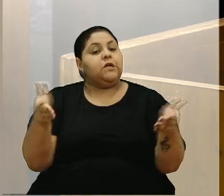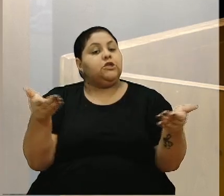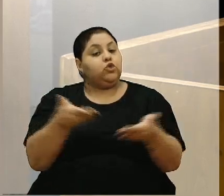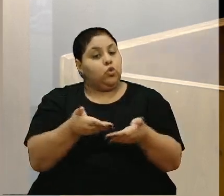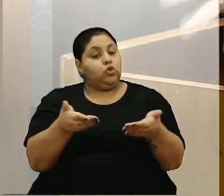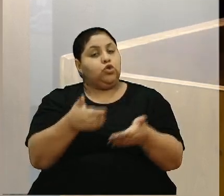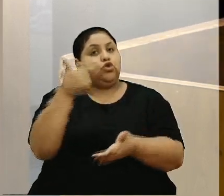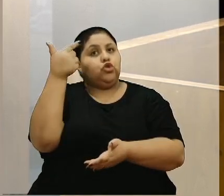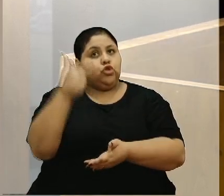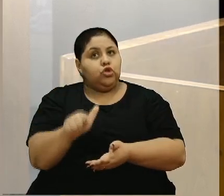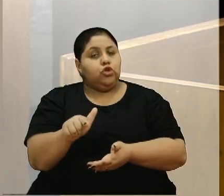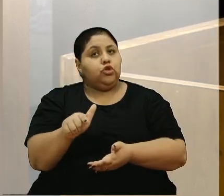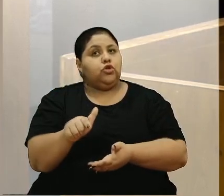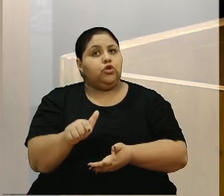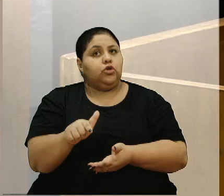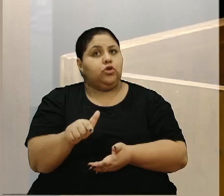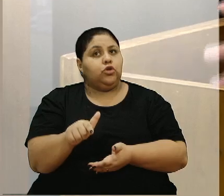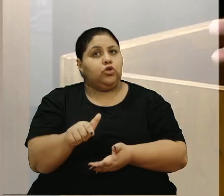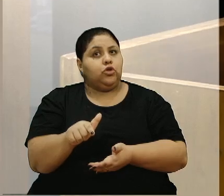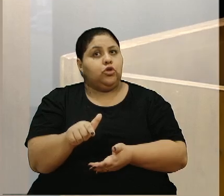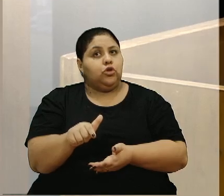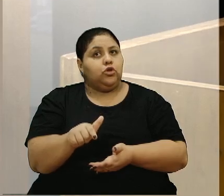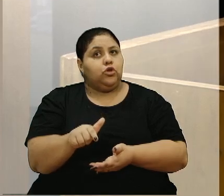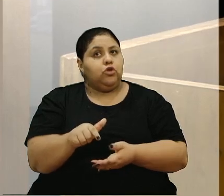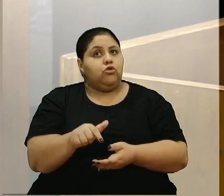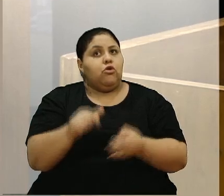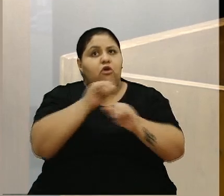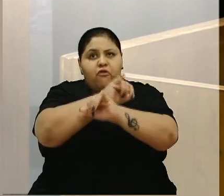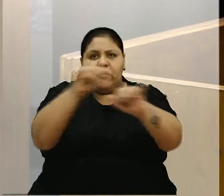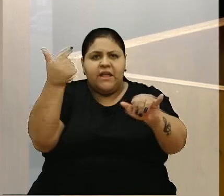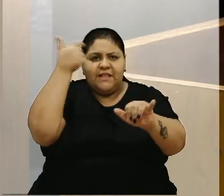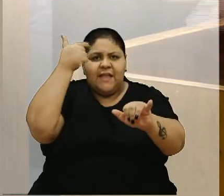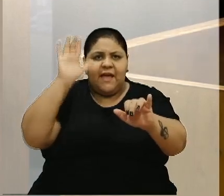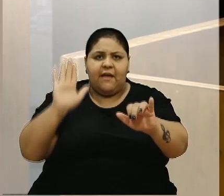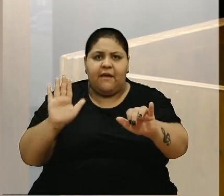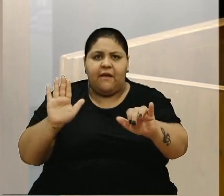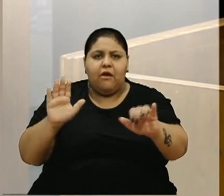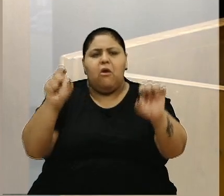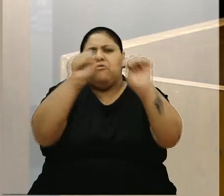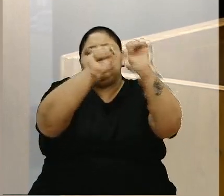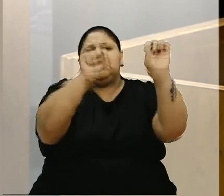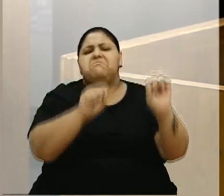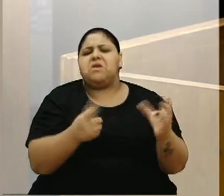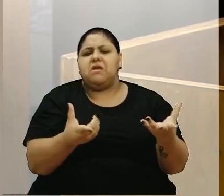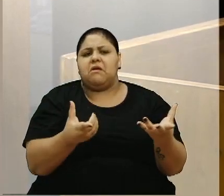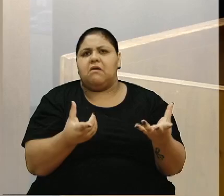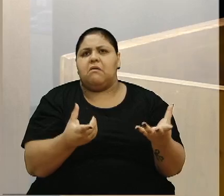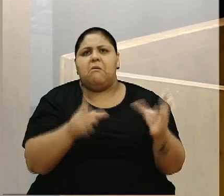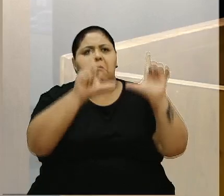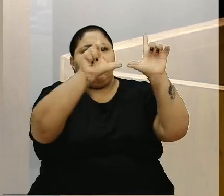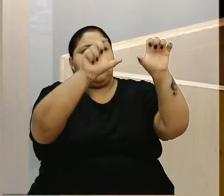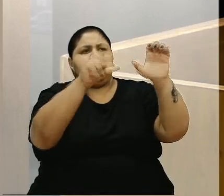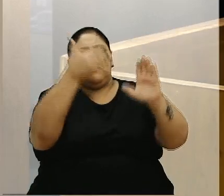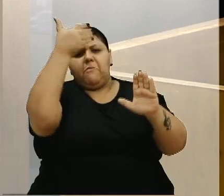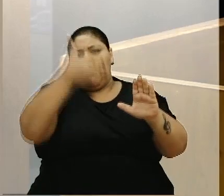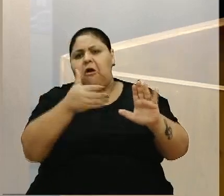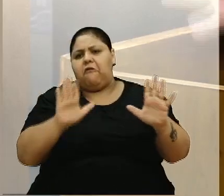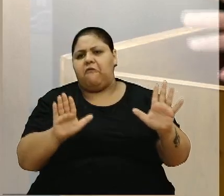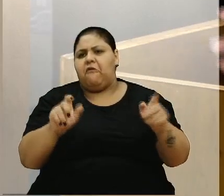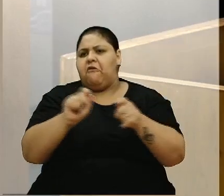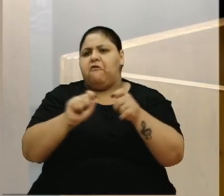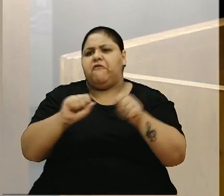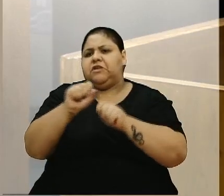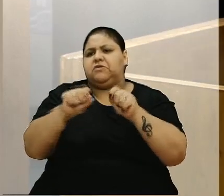vai lá. No mínimo eu vou dar essa ideia, se não tiveram, por favor, um sisteminha, bate a foto, comprova, faz o que